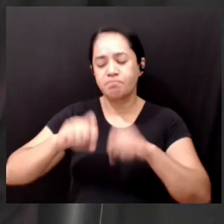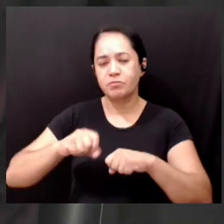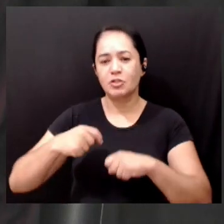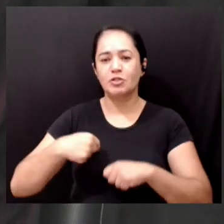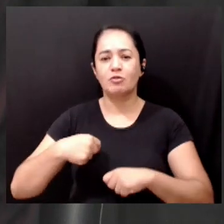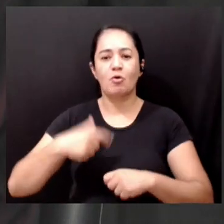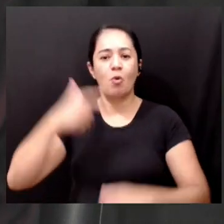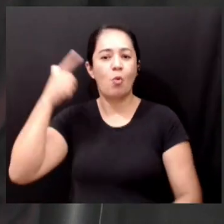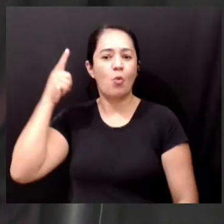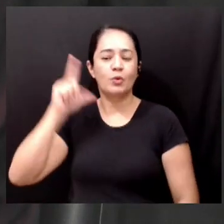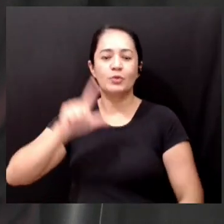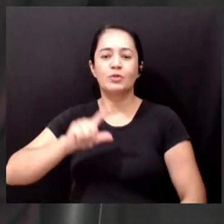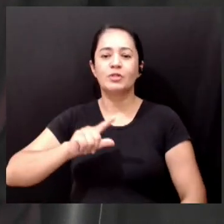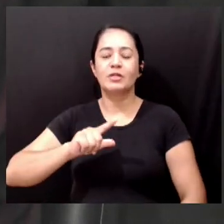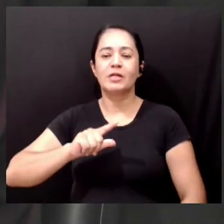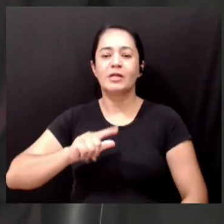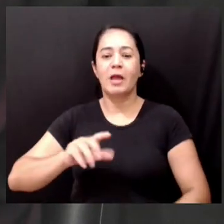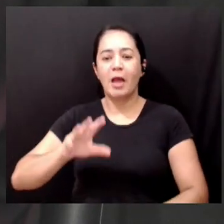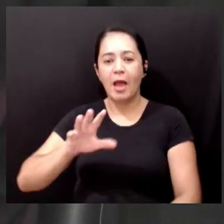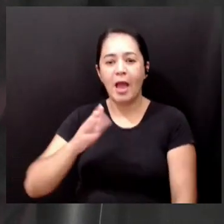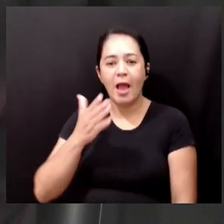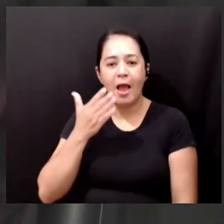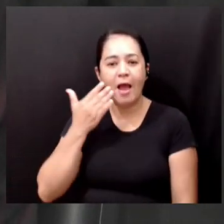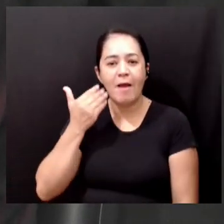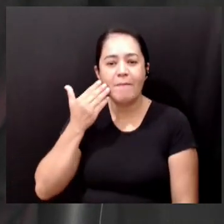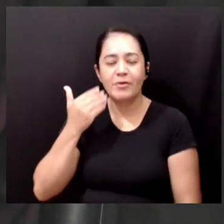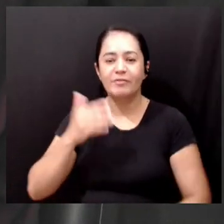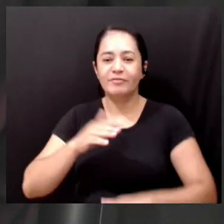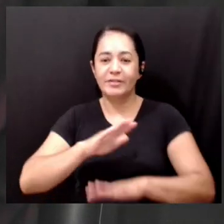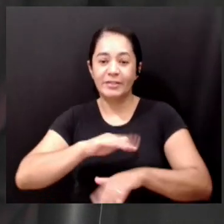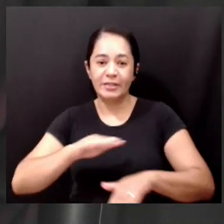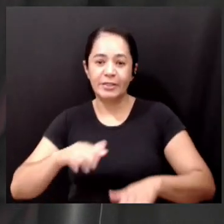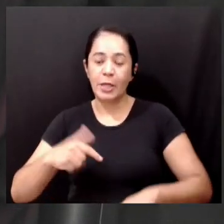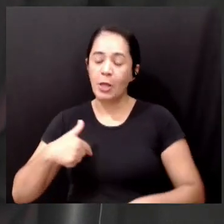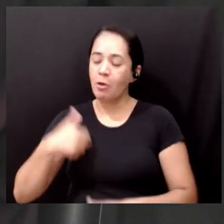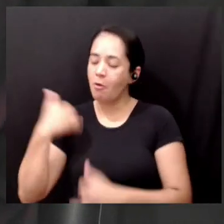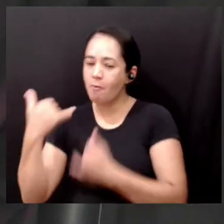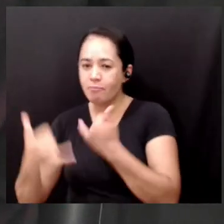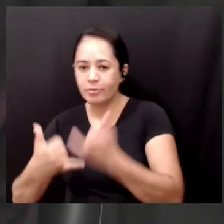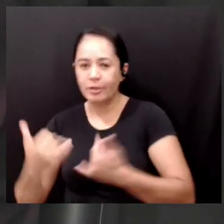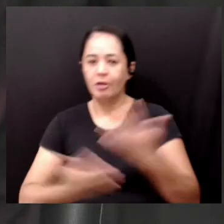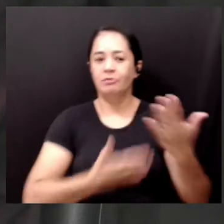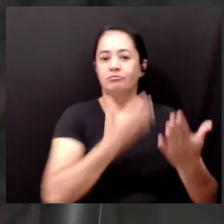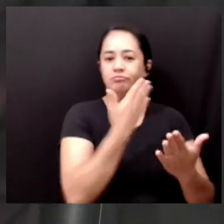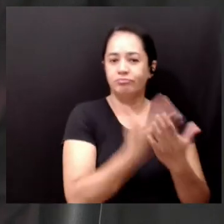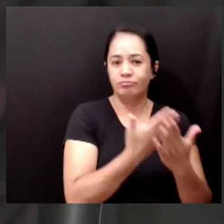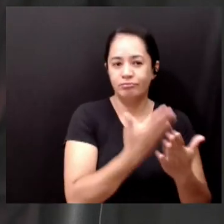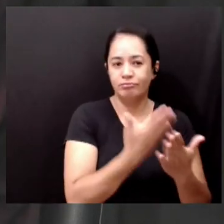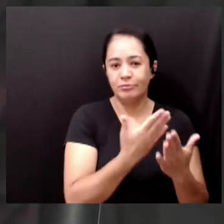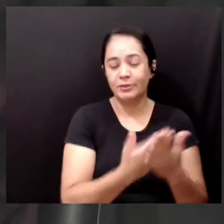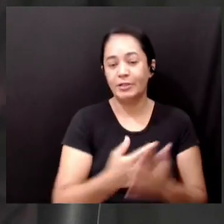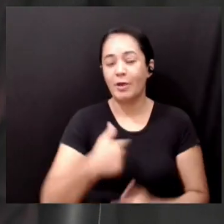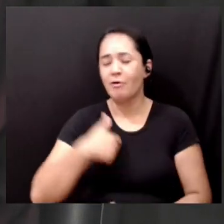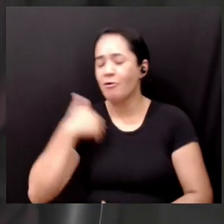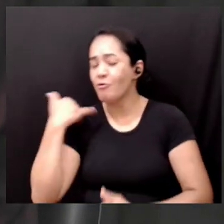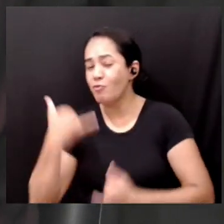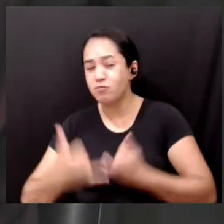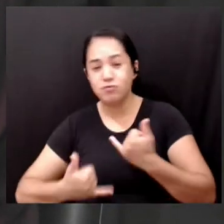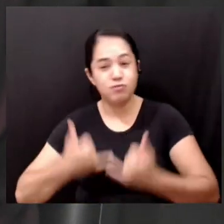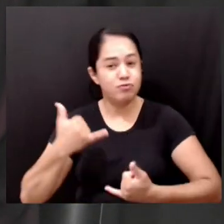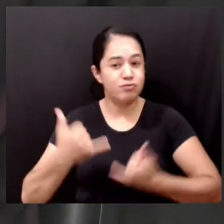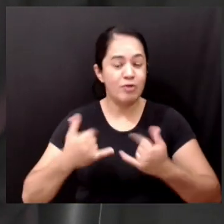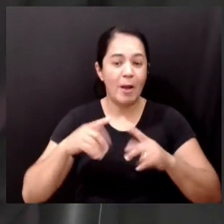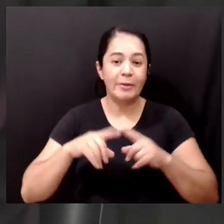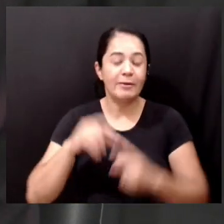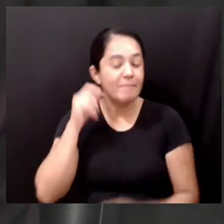minha vida era brincar e estudar. Obviamente que eu brinquei demais. Então, eu também tinha os puxões de orelha de vez em